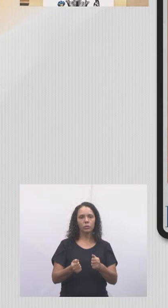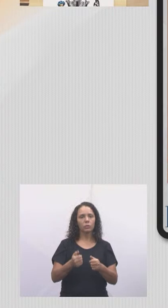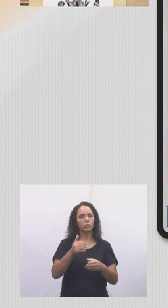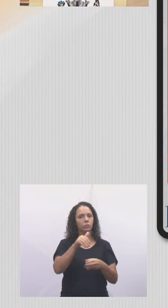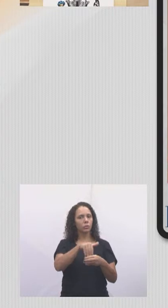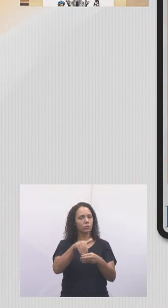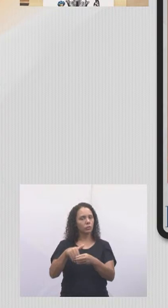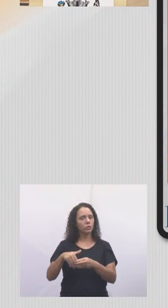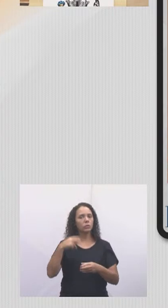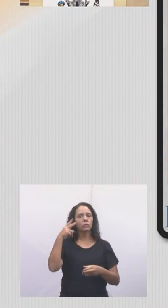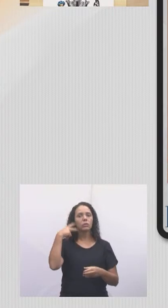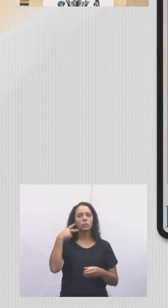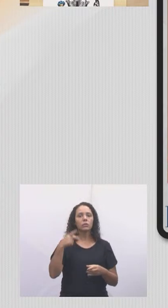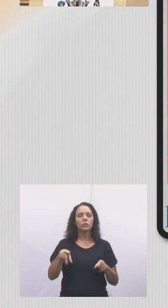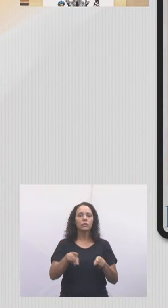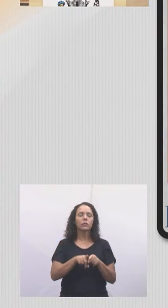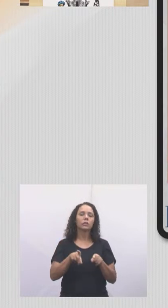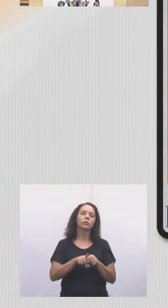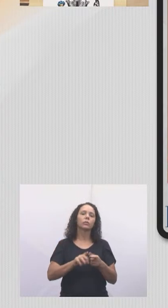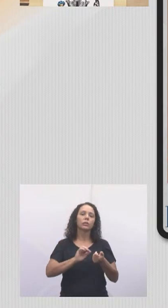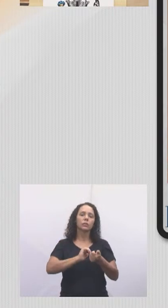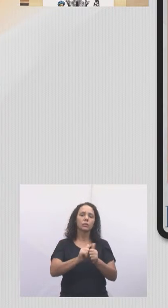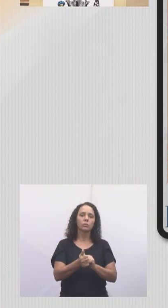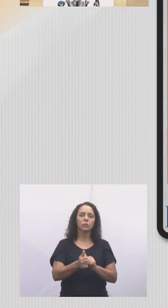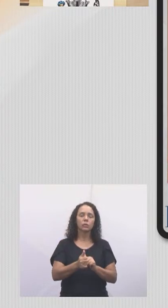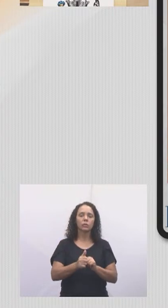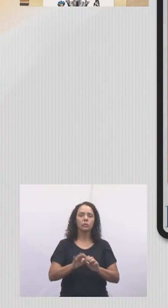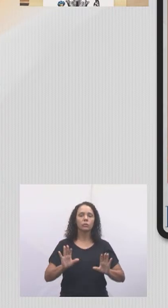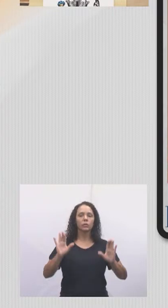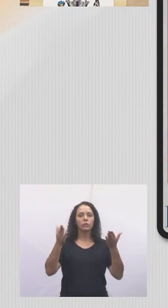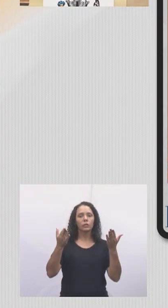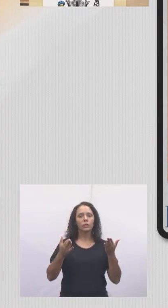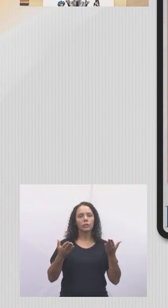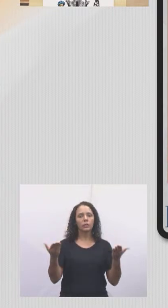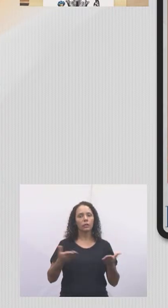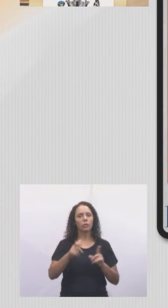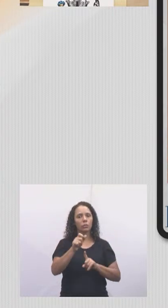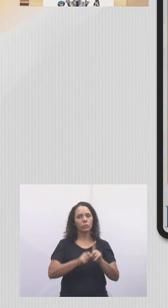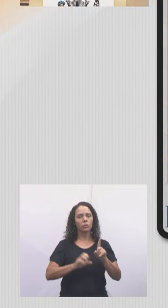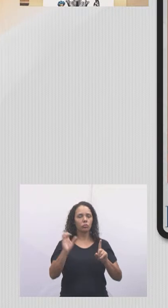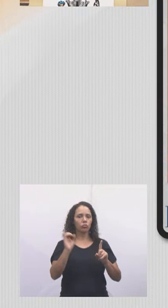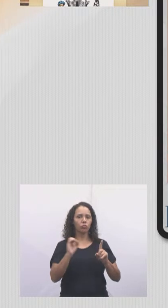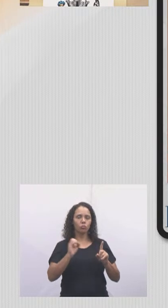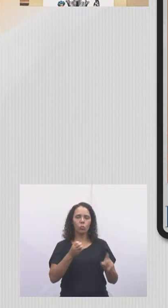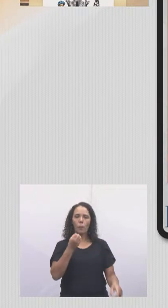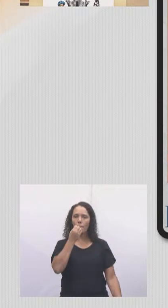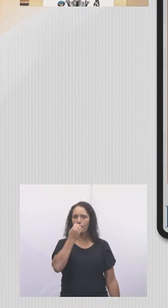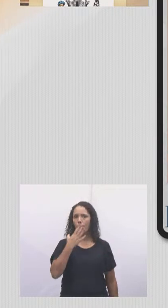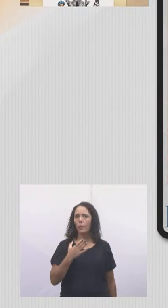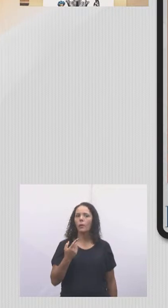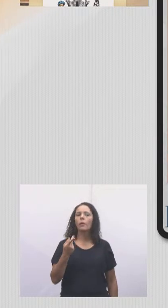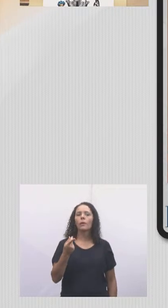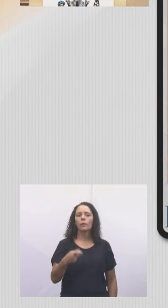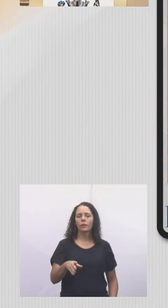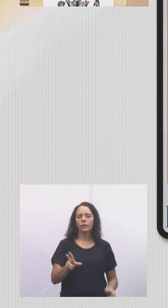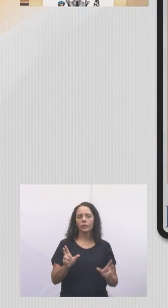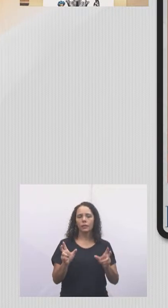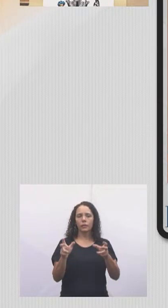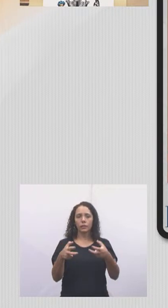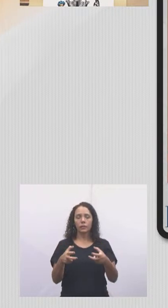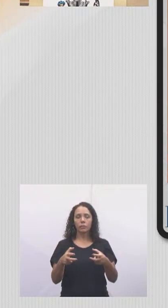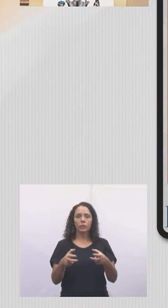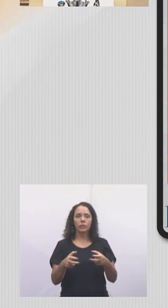casa. Também a conferência de esporte, um evento que foi realizado agora no mês de outubro, foi muito bacana aqui na Câmara Municipal de